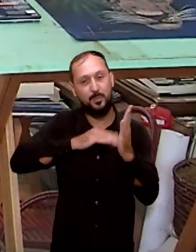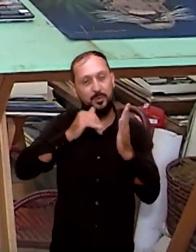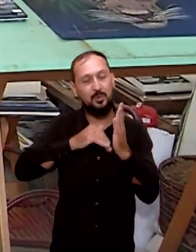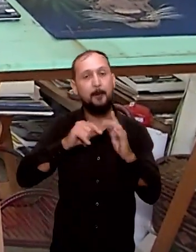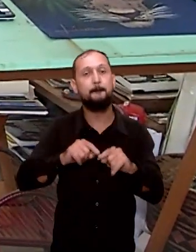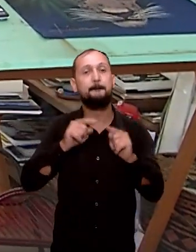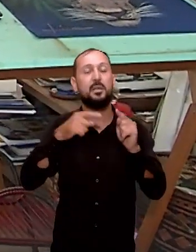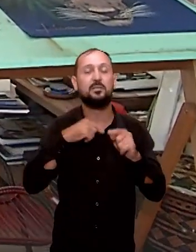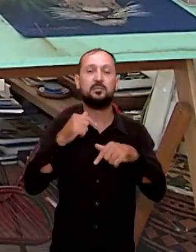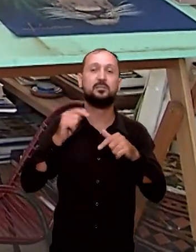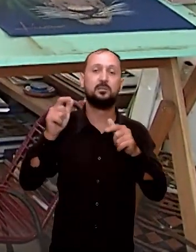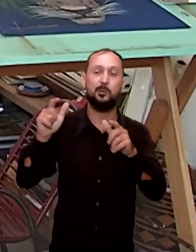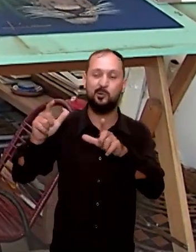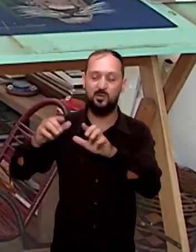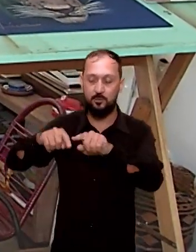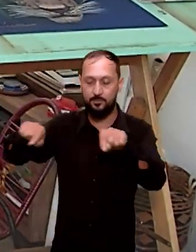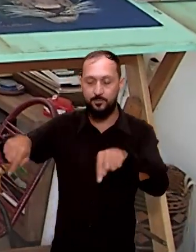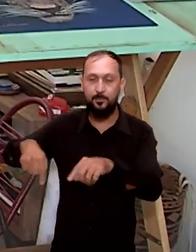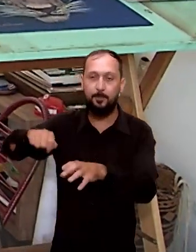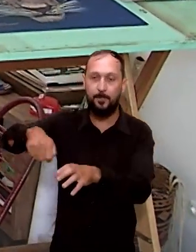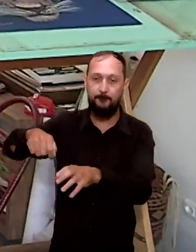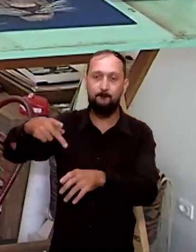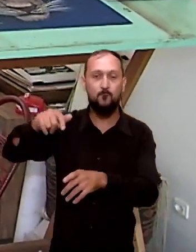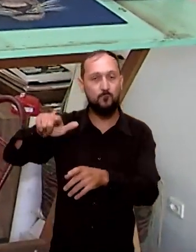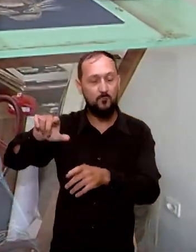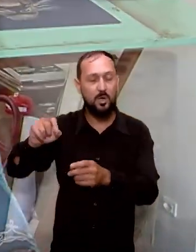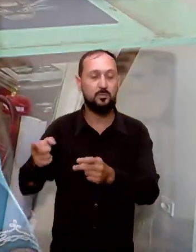me recolho para fazer as minhas pinturas.